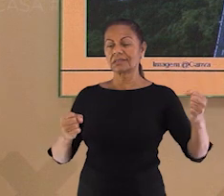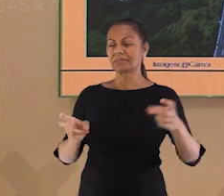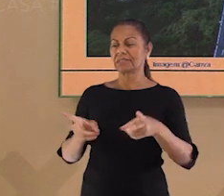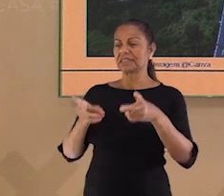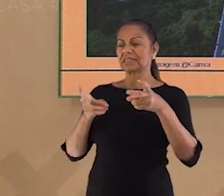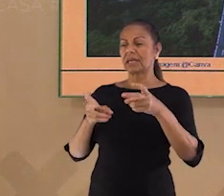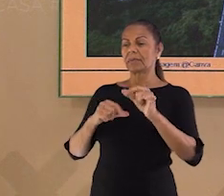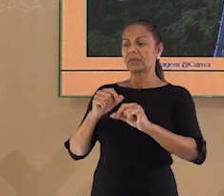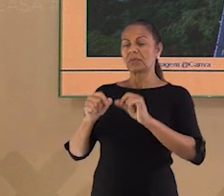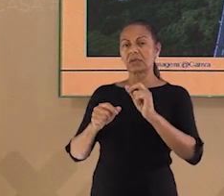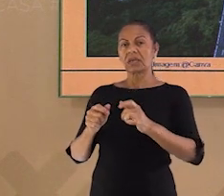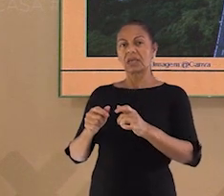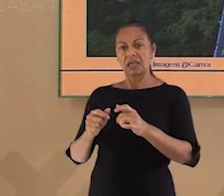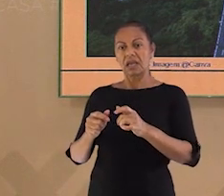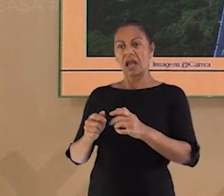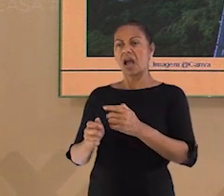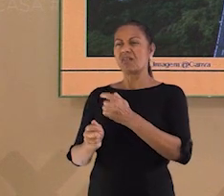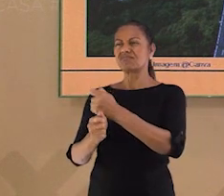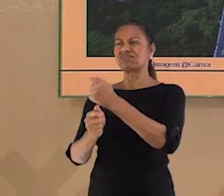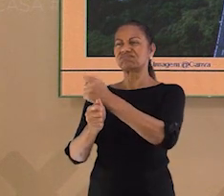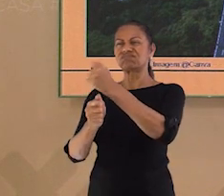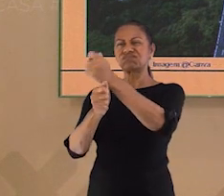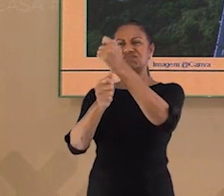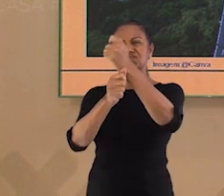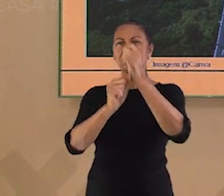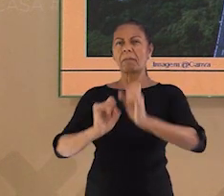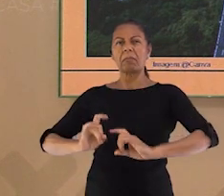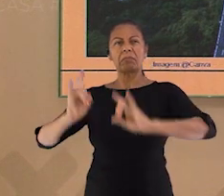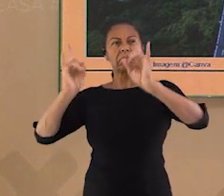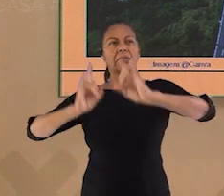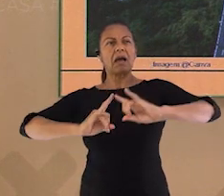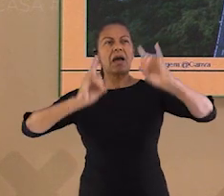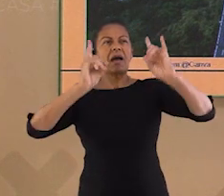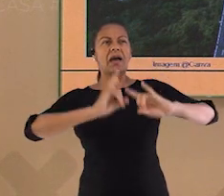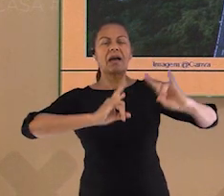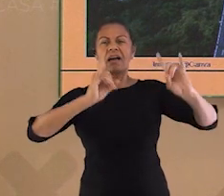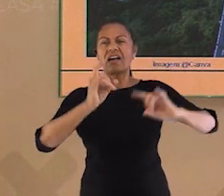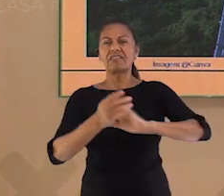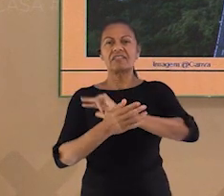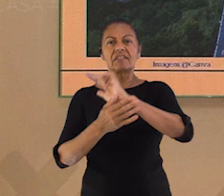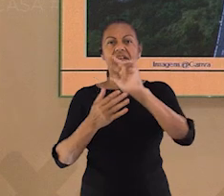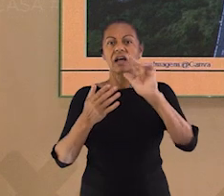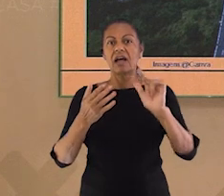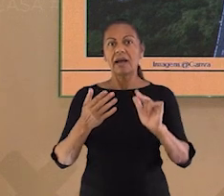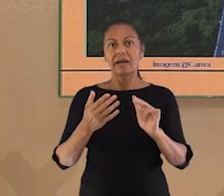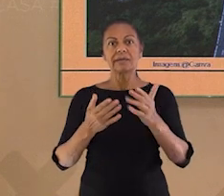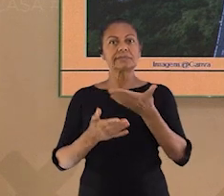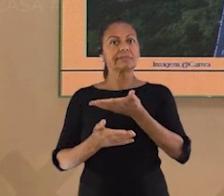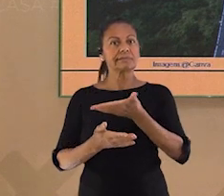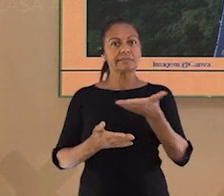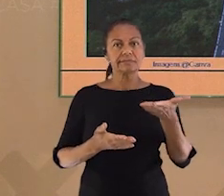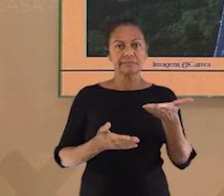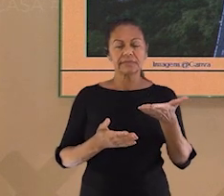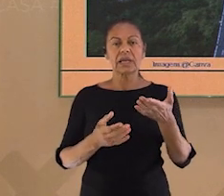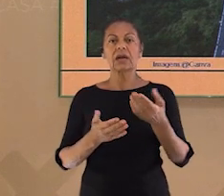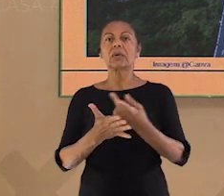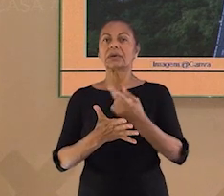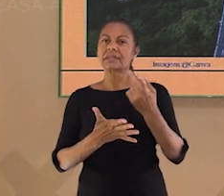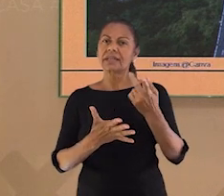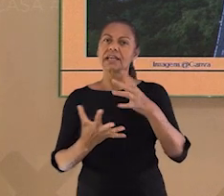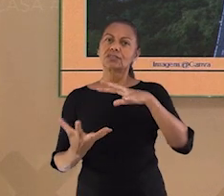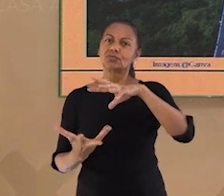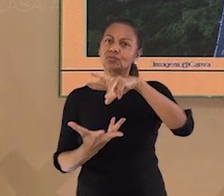urbanização promove o crescimento de muitas cidades pelo mundo inteiro. Porém, uma das maiores ameaças para a saúde